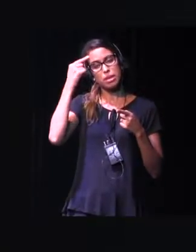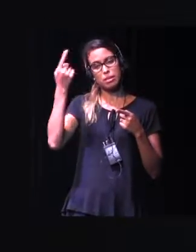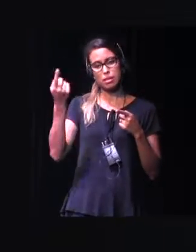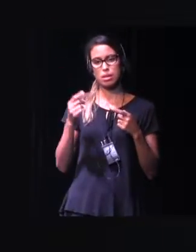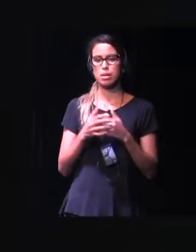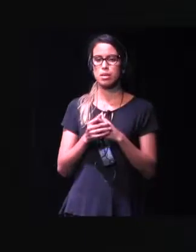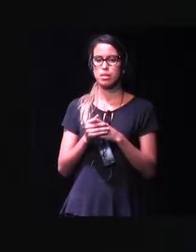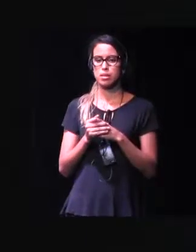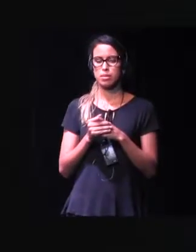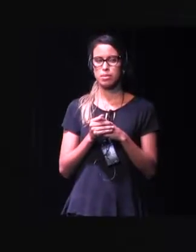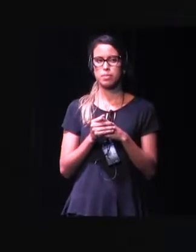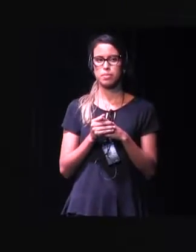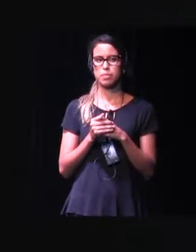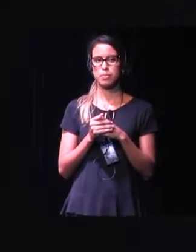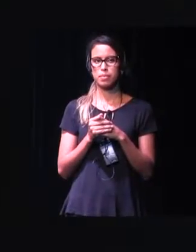plano